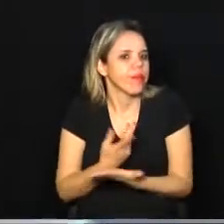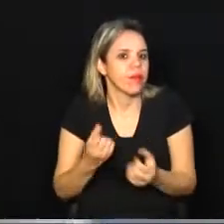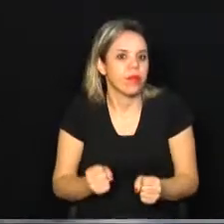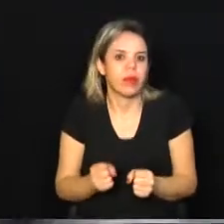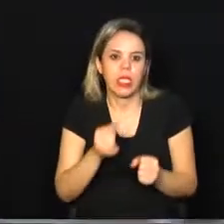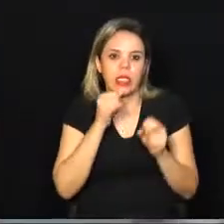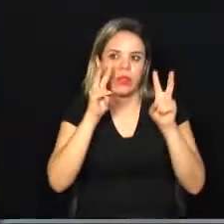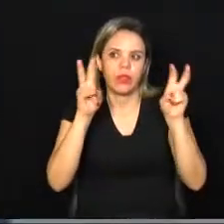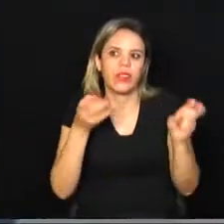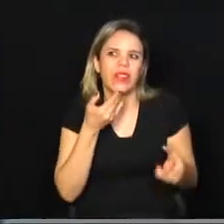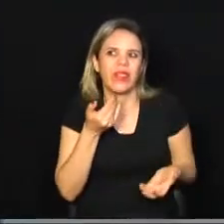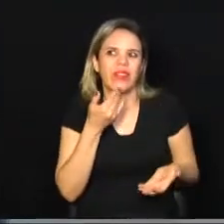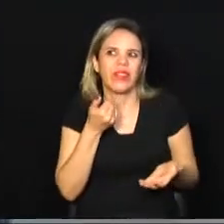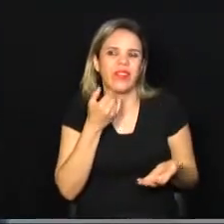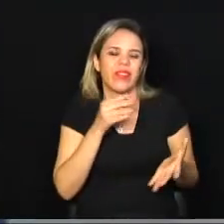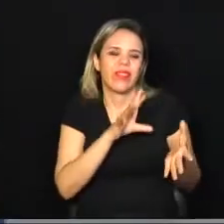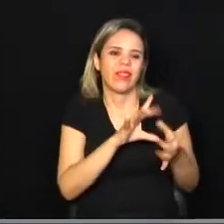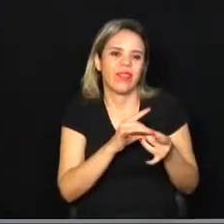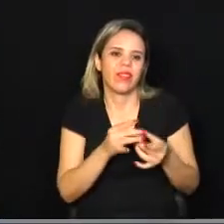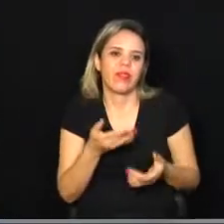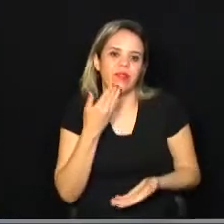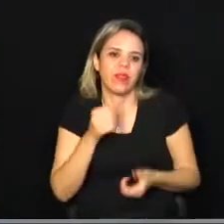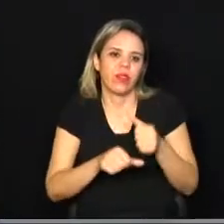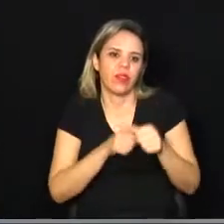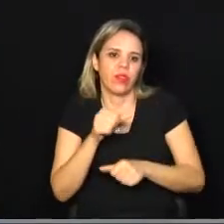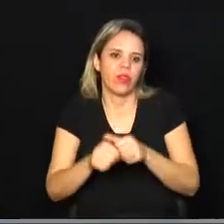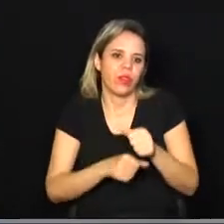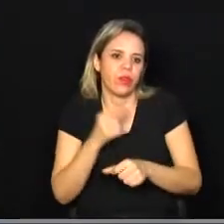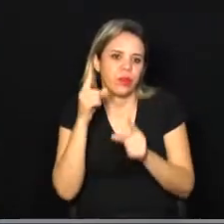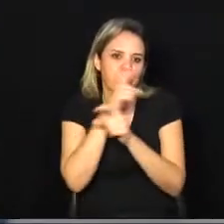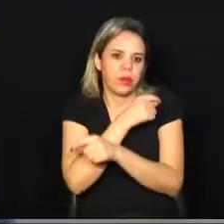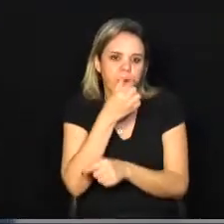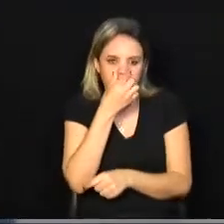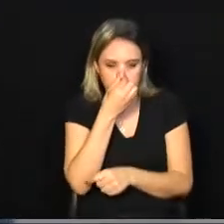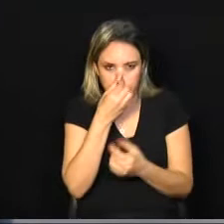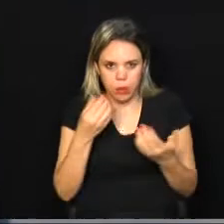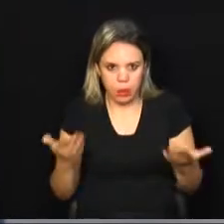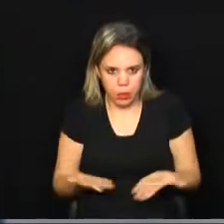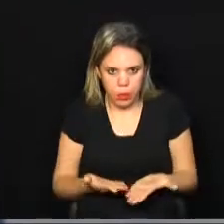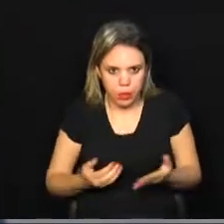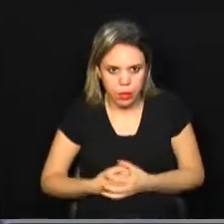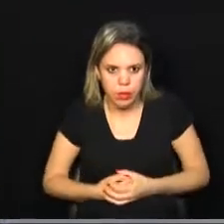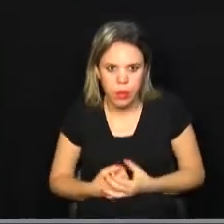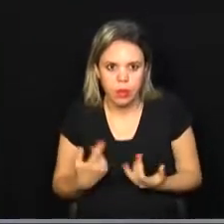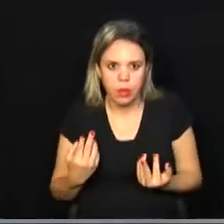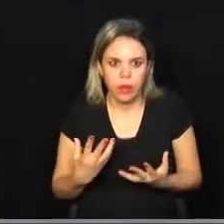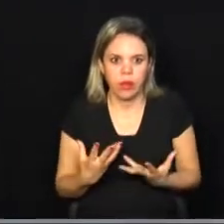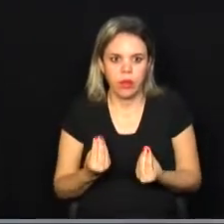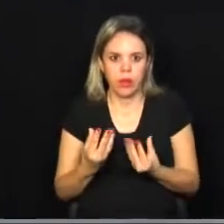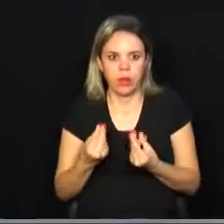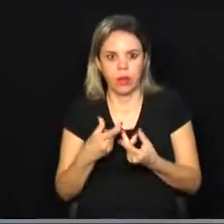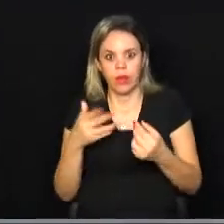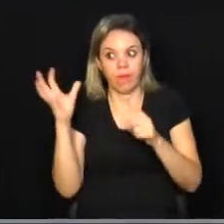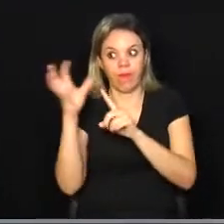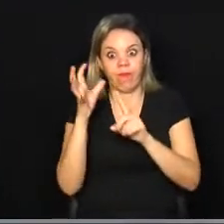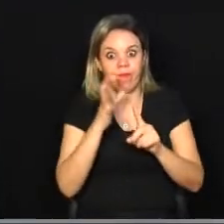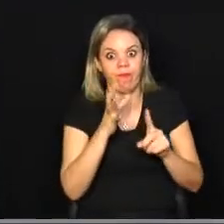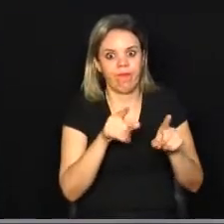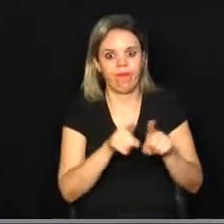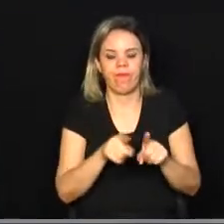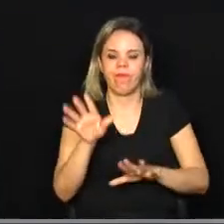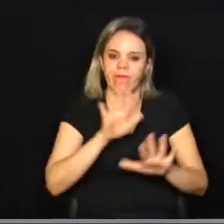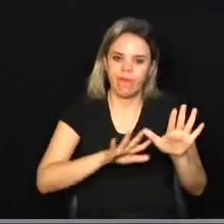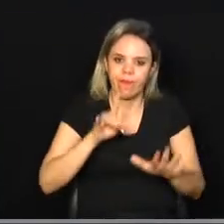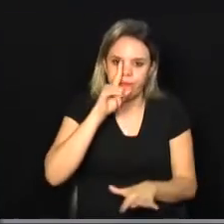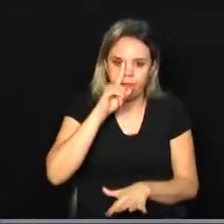jogo fácil que acaba se tornando em um jogo difícil. Assim como muita pressão também é ruim